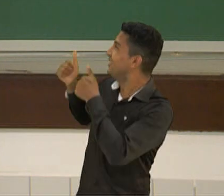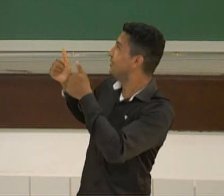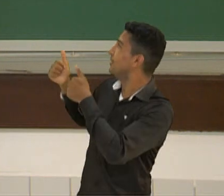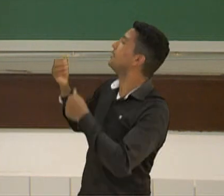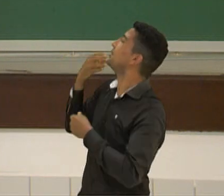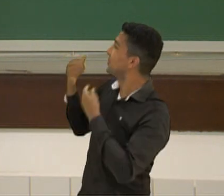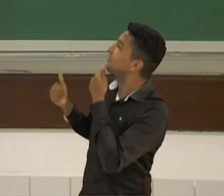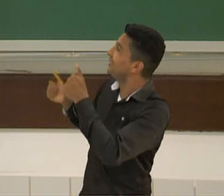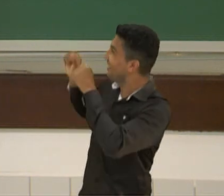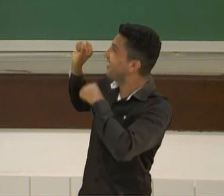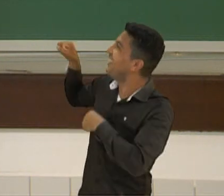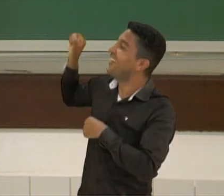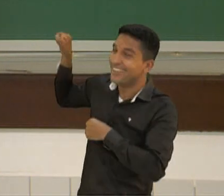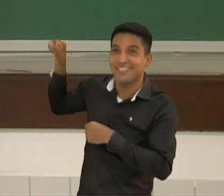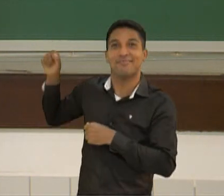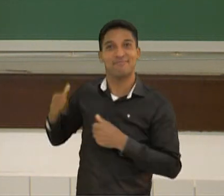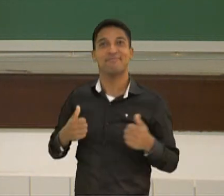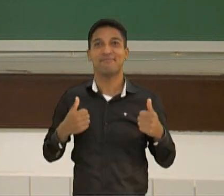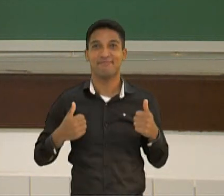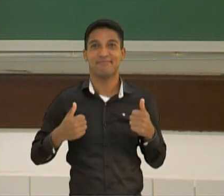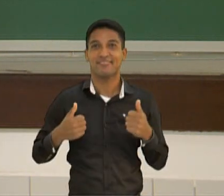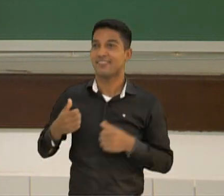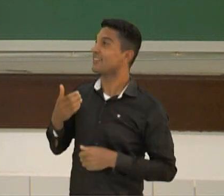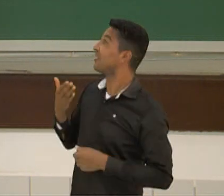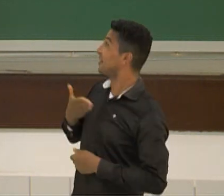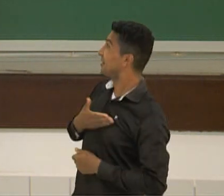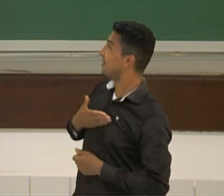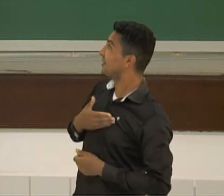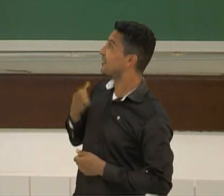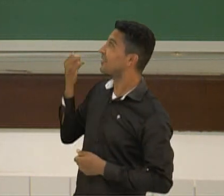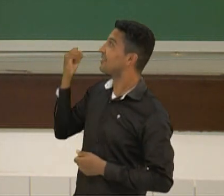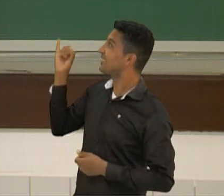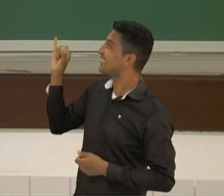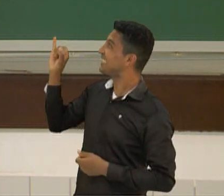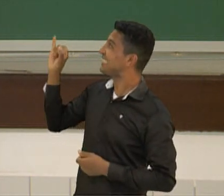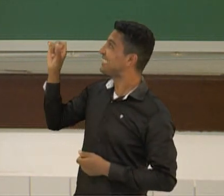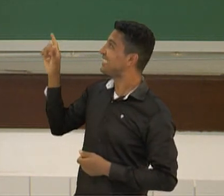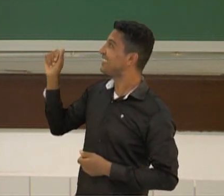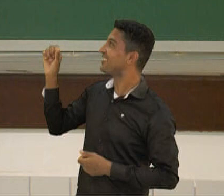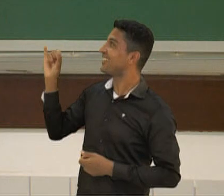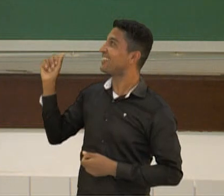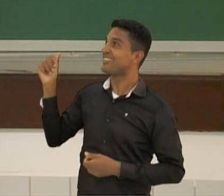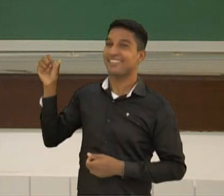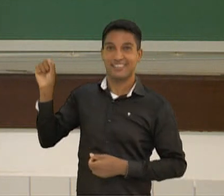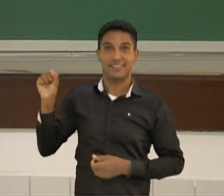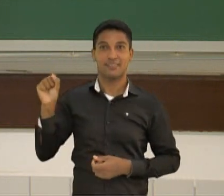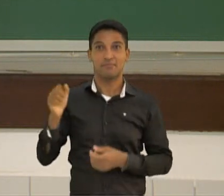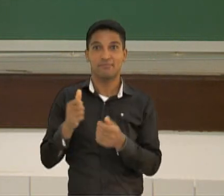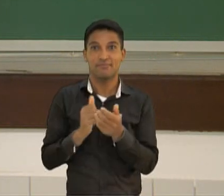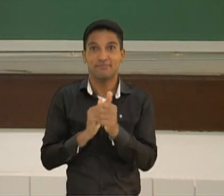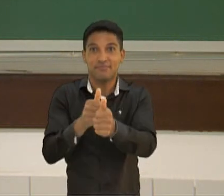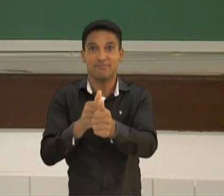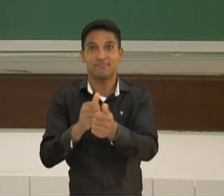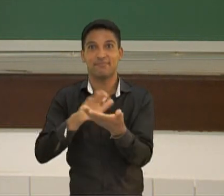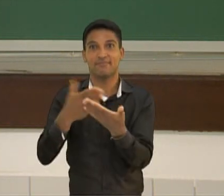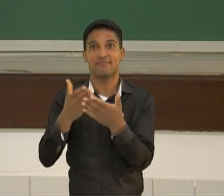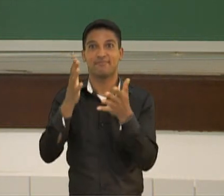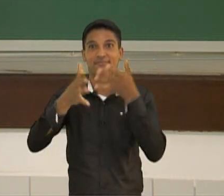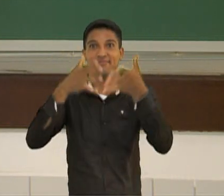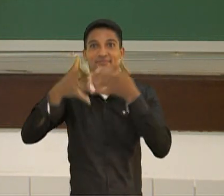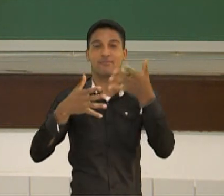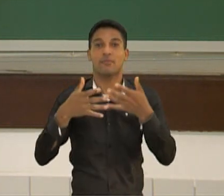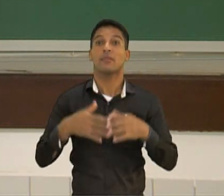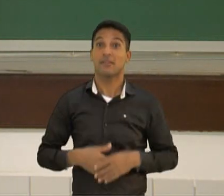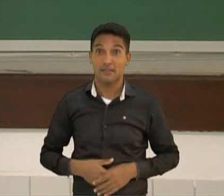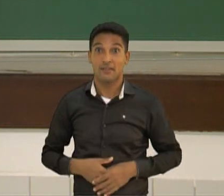está bem, meu querido? Mais uma aula com o nosso amigo aqui, Isaías, para acompanhar a gente, né? Tudo de bom? E nós temos o que